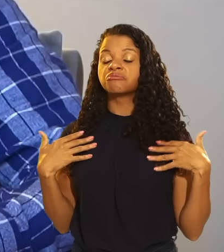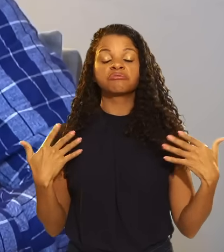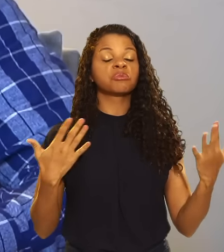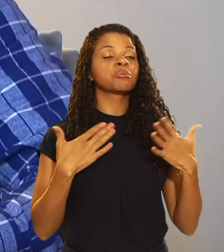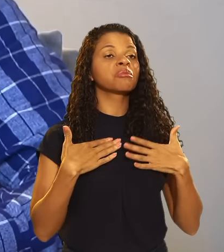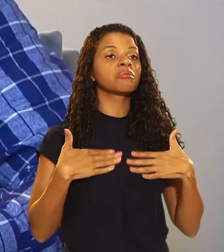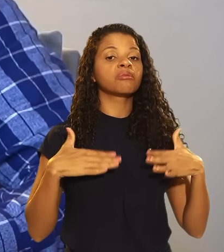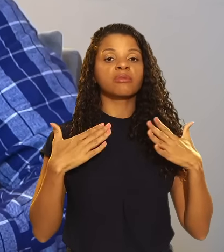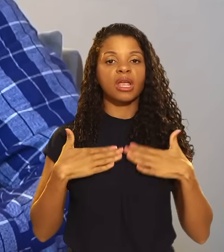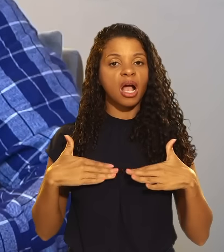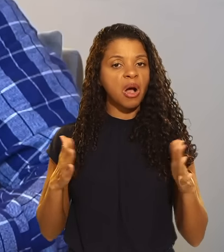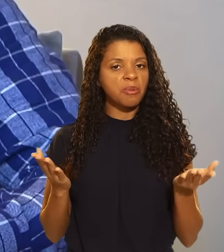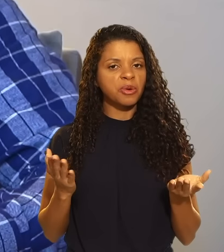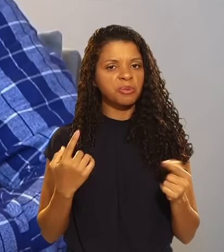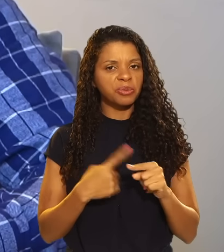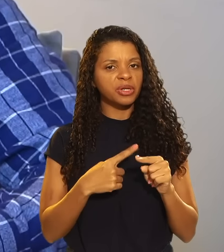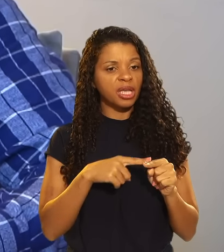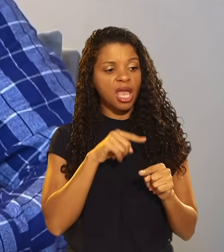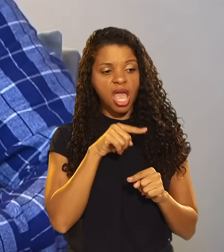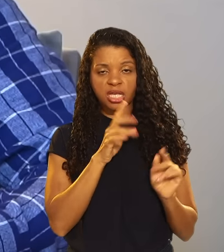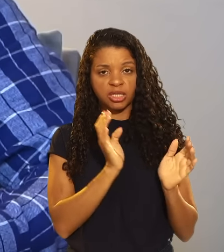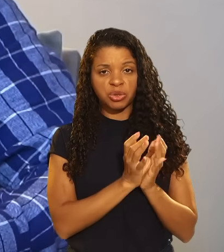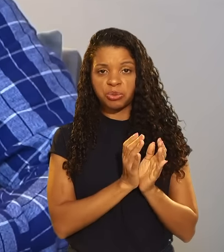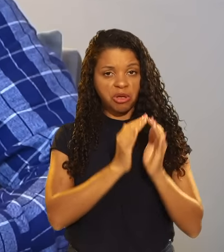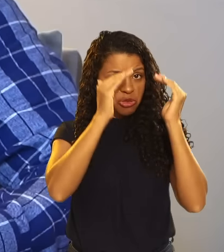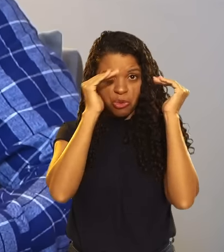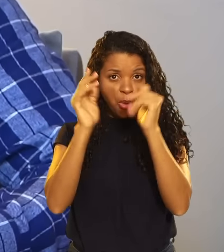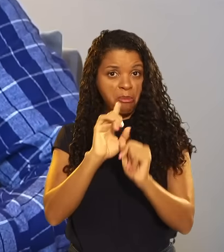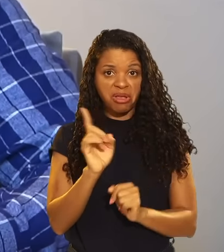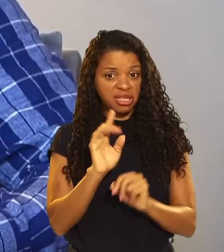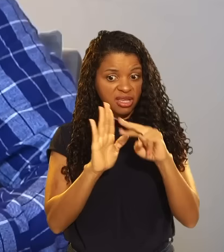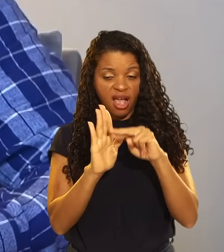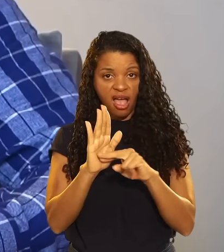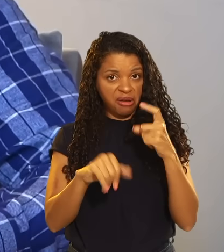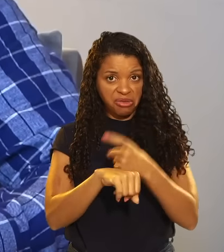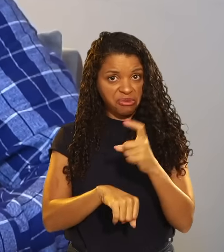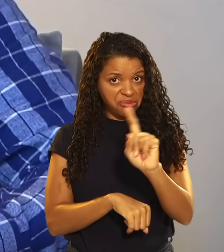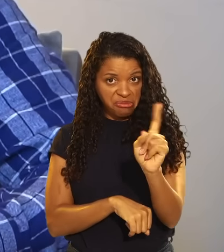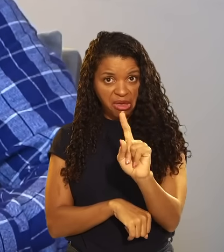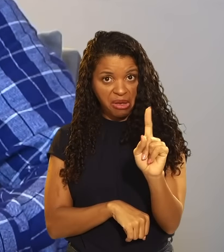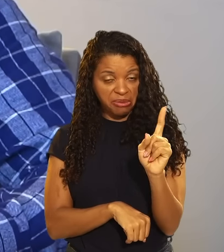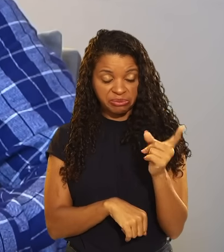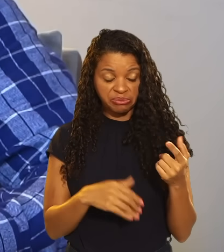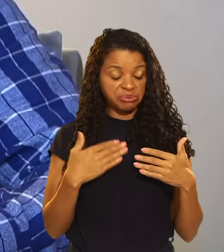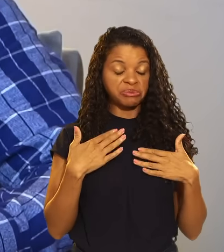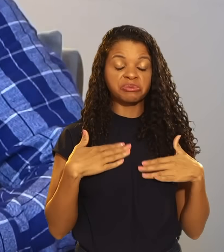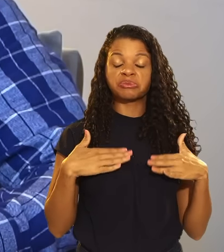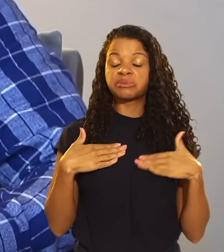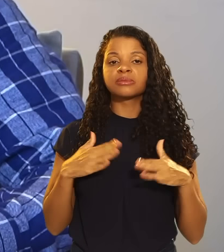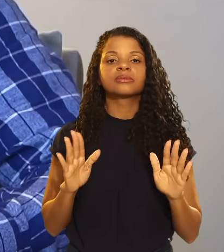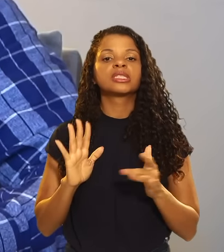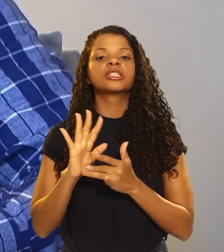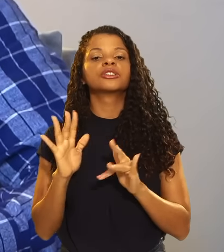praticavam essas regras que eles colocaram ali para as pessoas, E Jesus vem justamente para dizer que o sábado ele é um